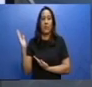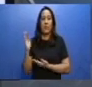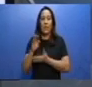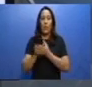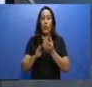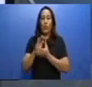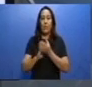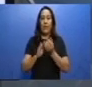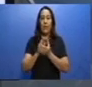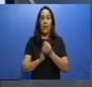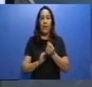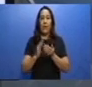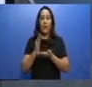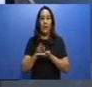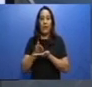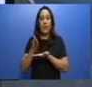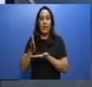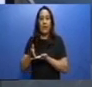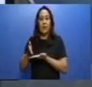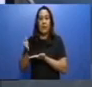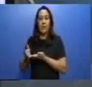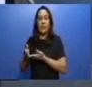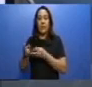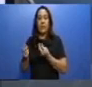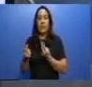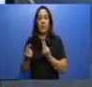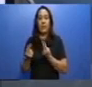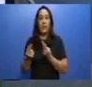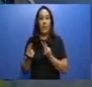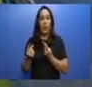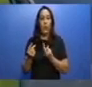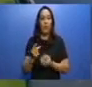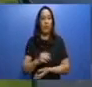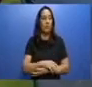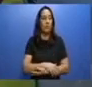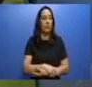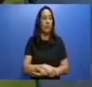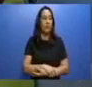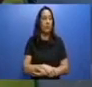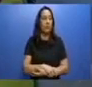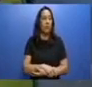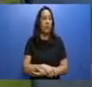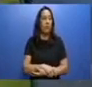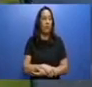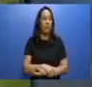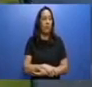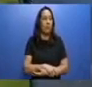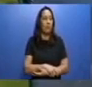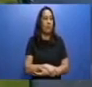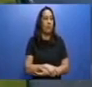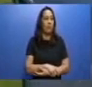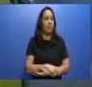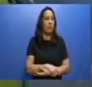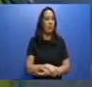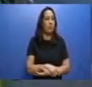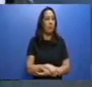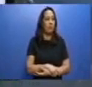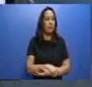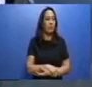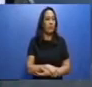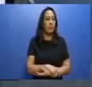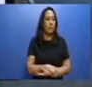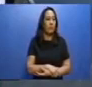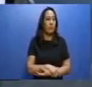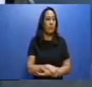essa? Então, eu vou pegar essa e vou fazer ela aqui. Tá dando pra entender? Depois, o que que eu fiz? Desci, tá vendo?